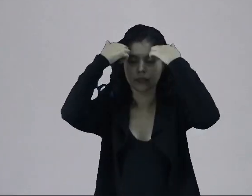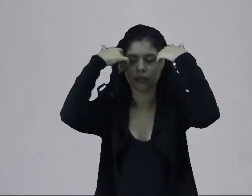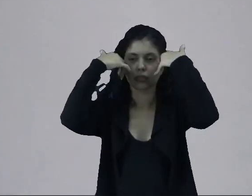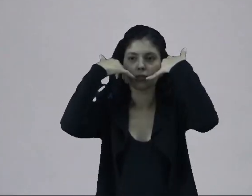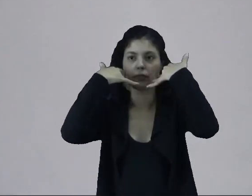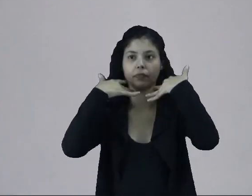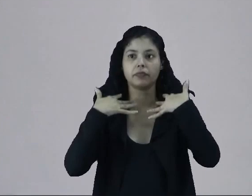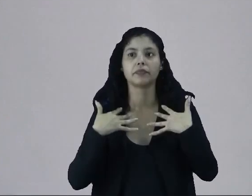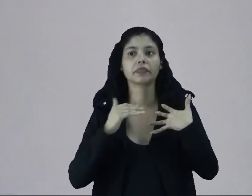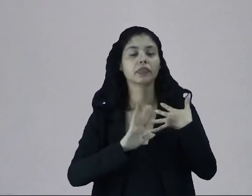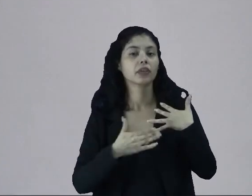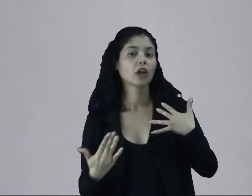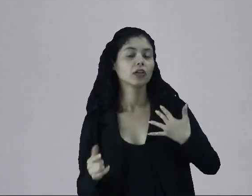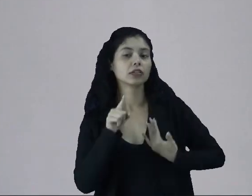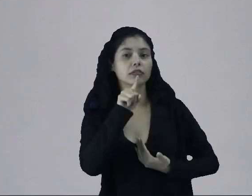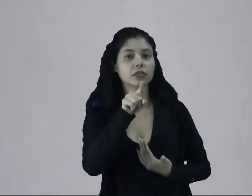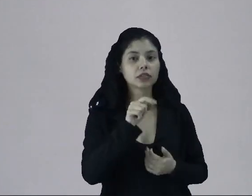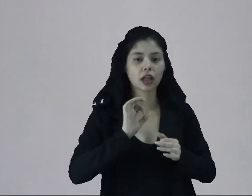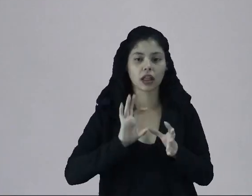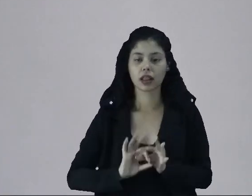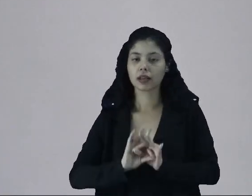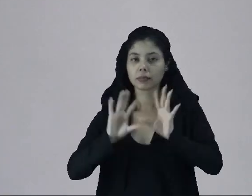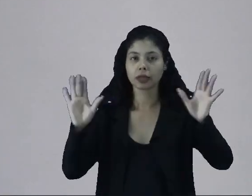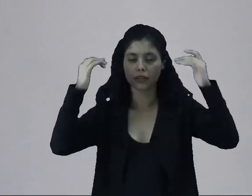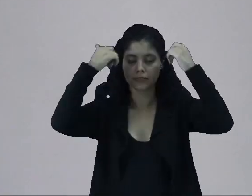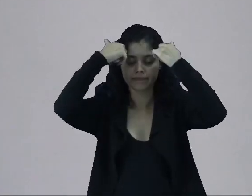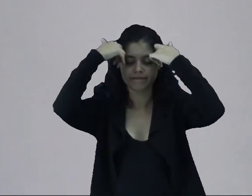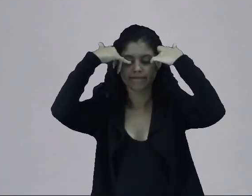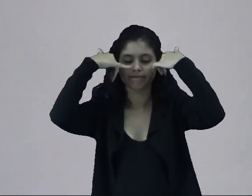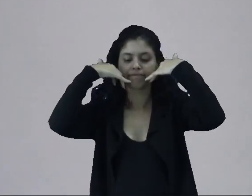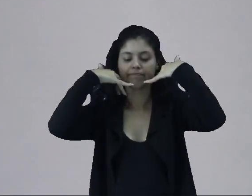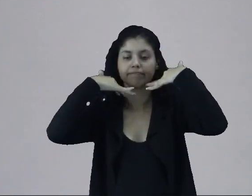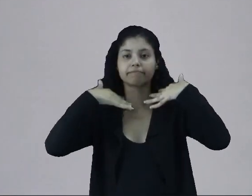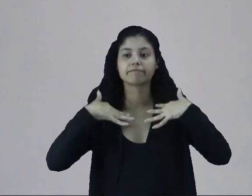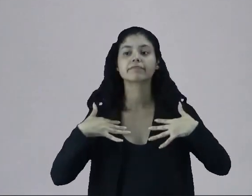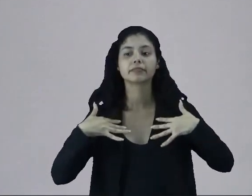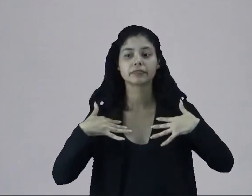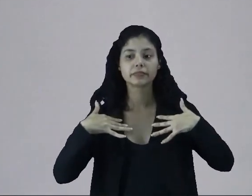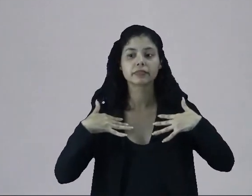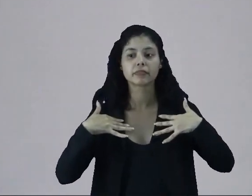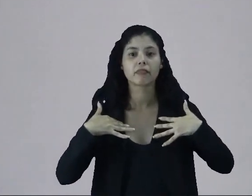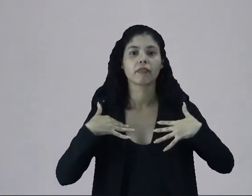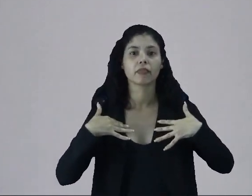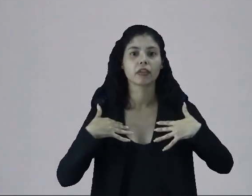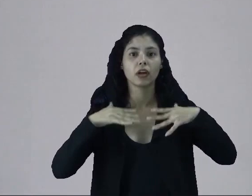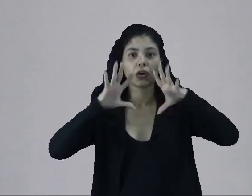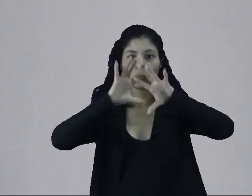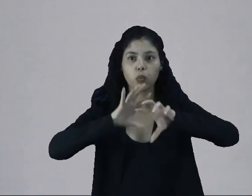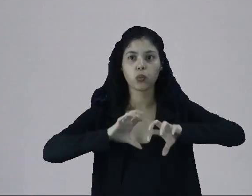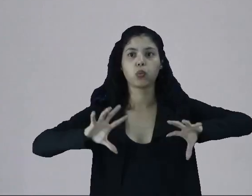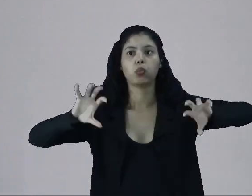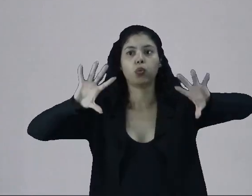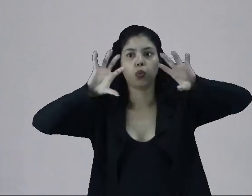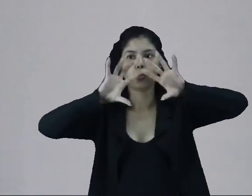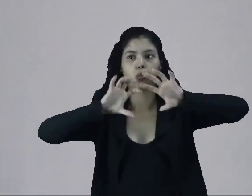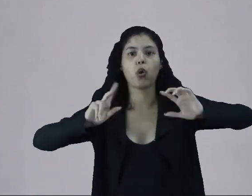suar. Quando você libera a água, transpira pela sua pele, a evaporação dessa água da sua pele